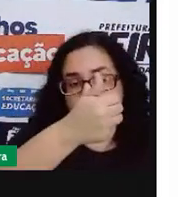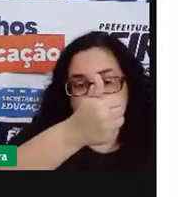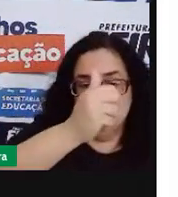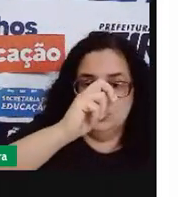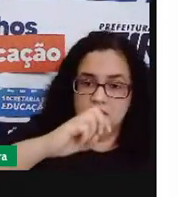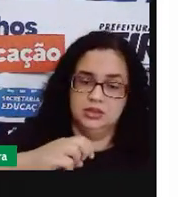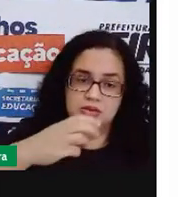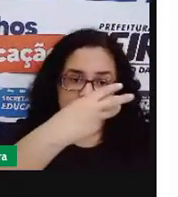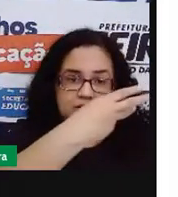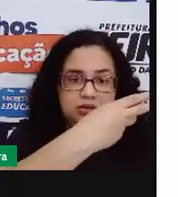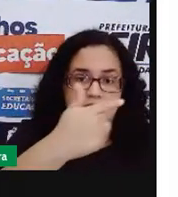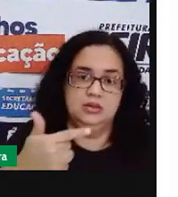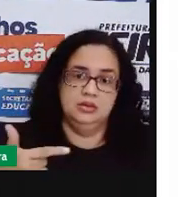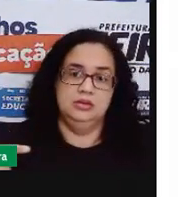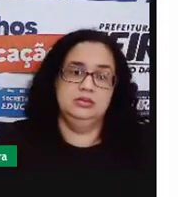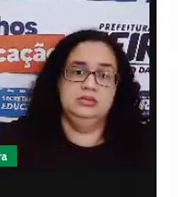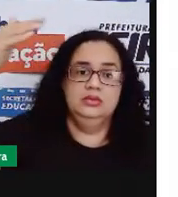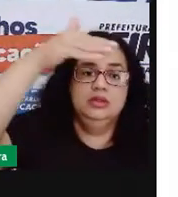1532 até